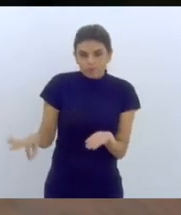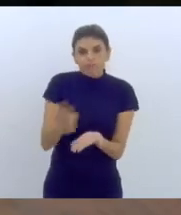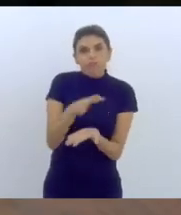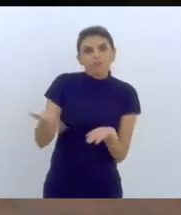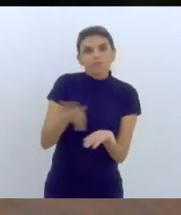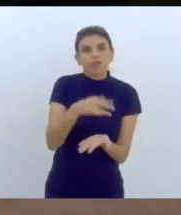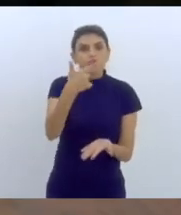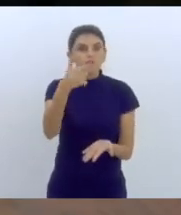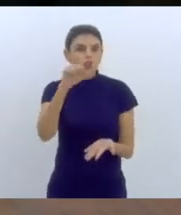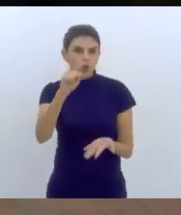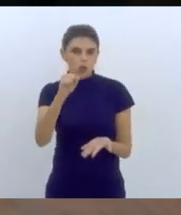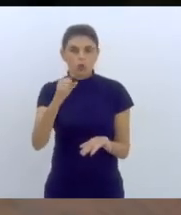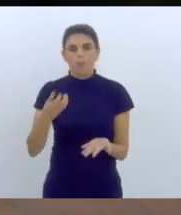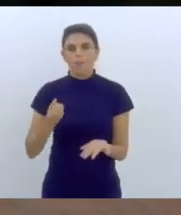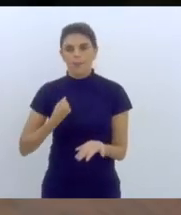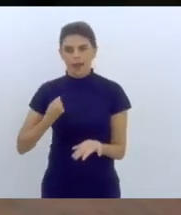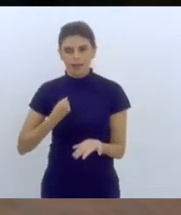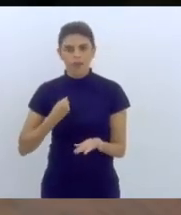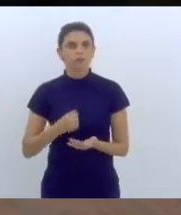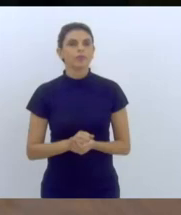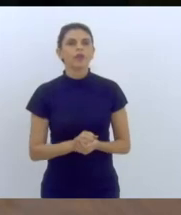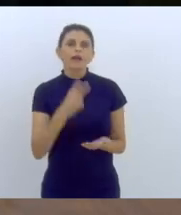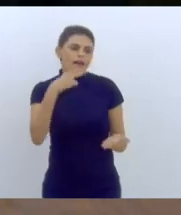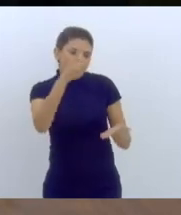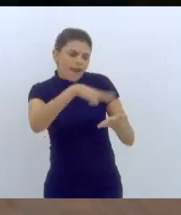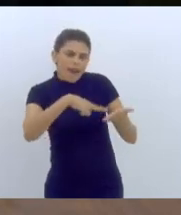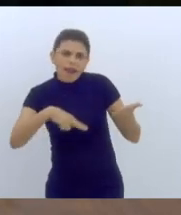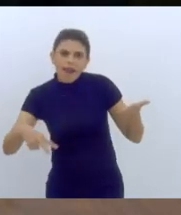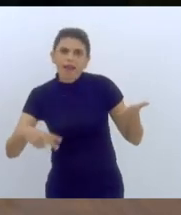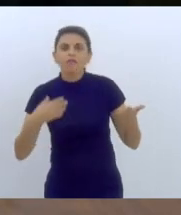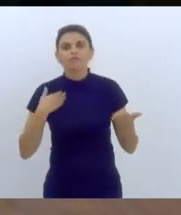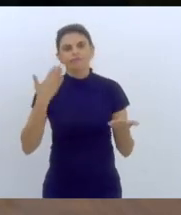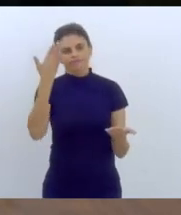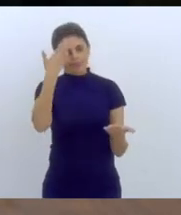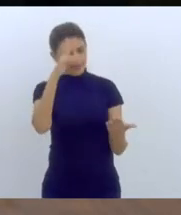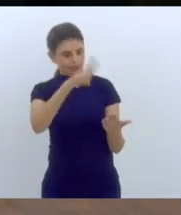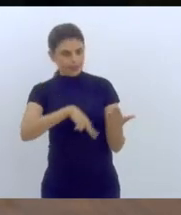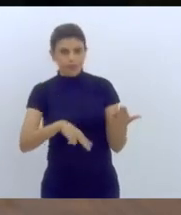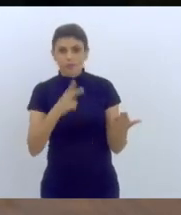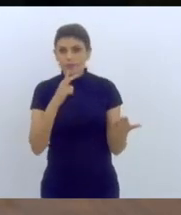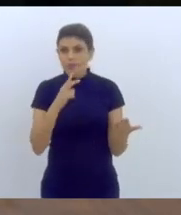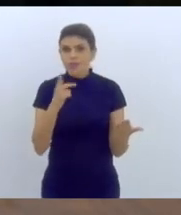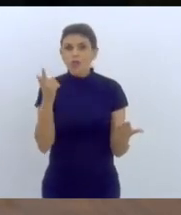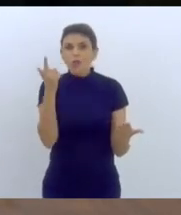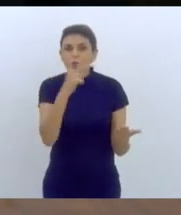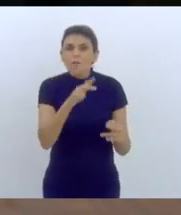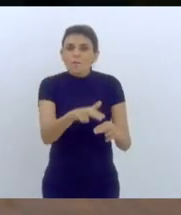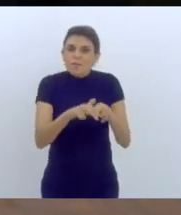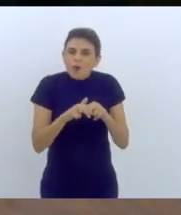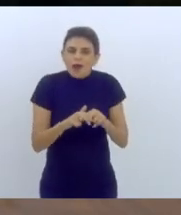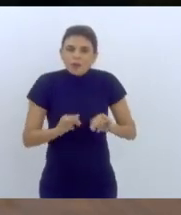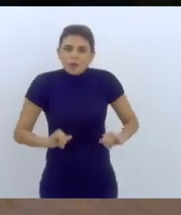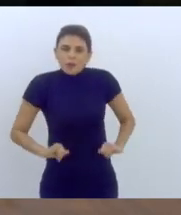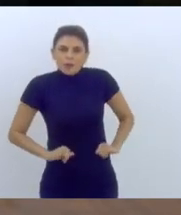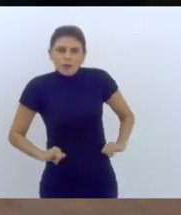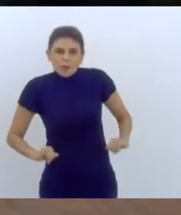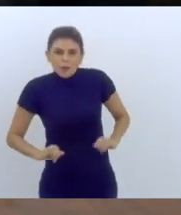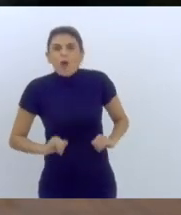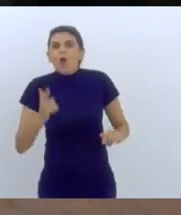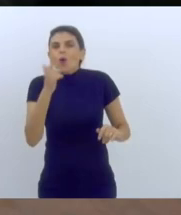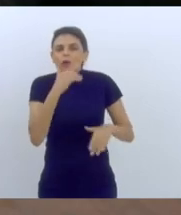páginas. E, ao lê-lo, nós entendemos quando dizem que, sob tortura, os